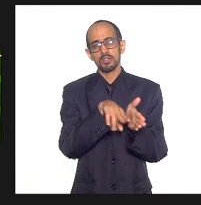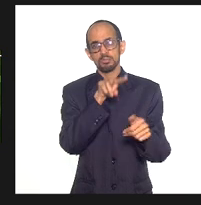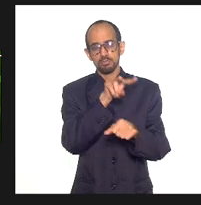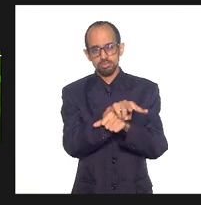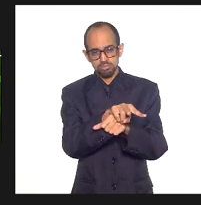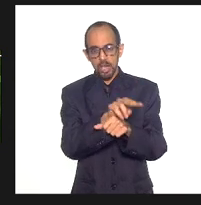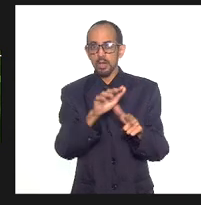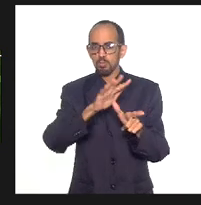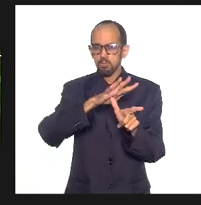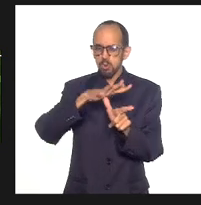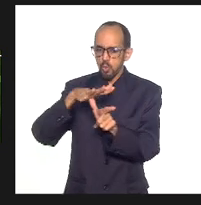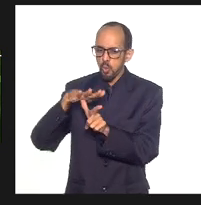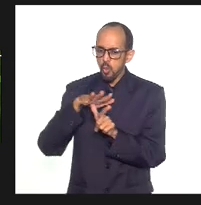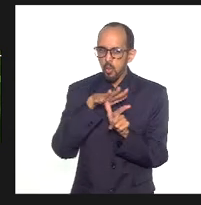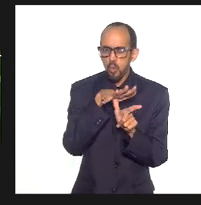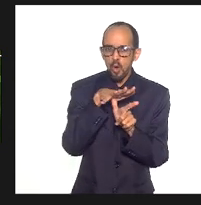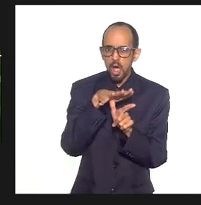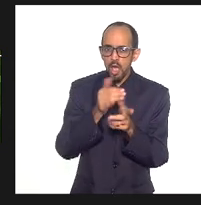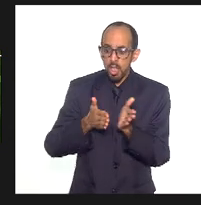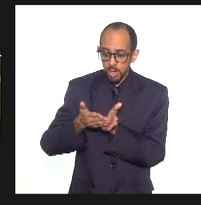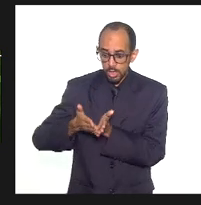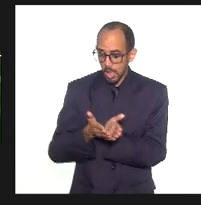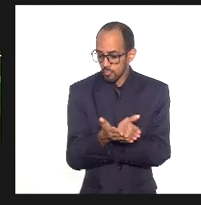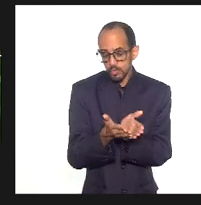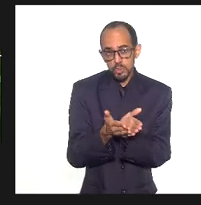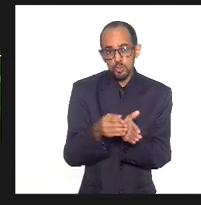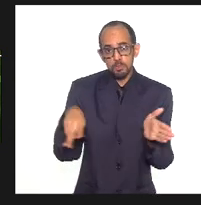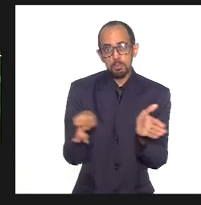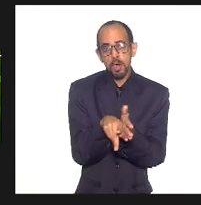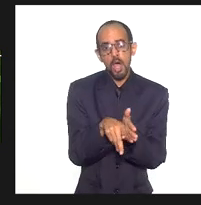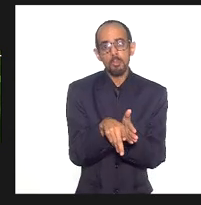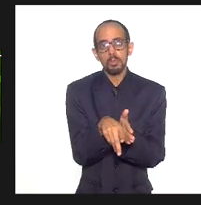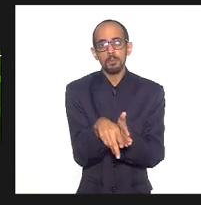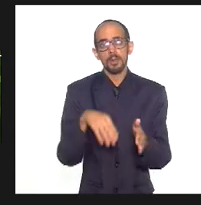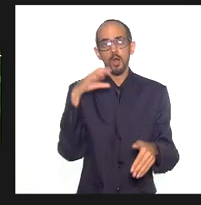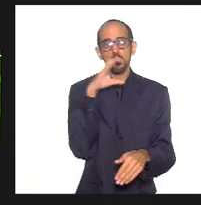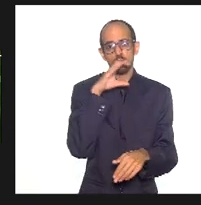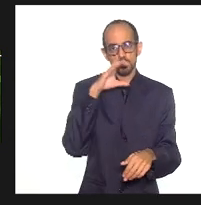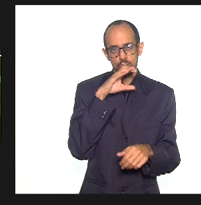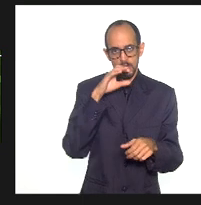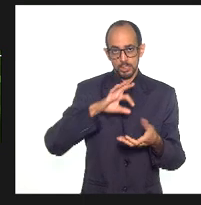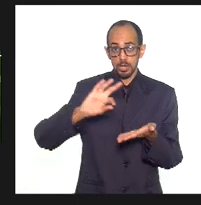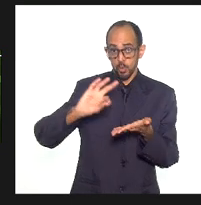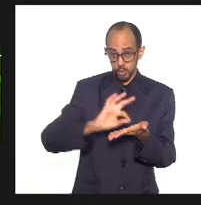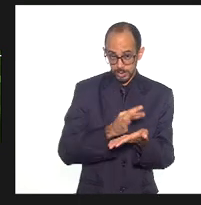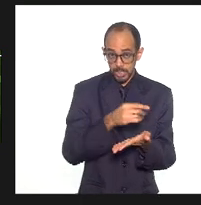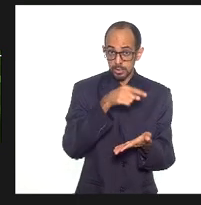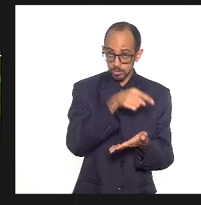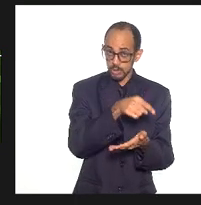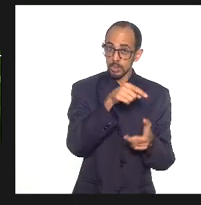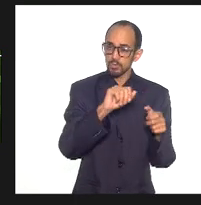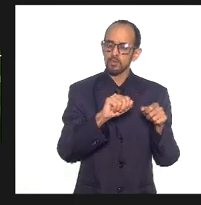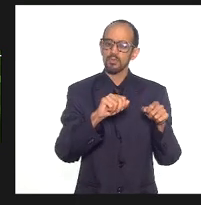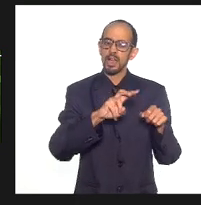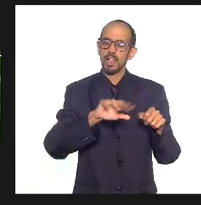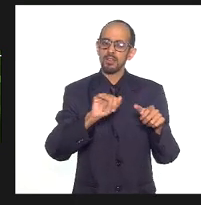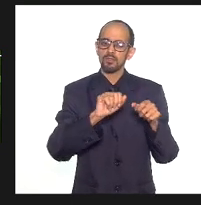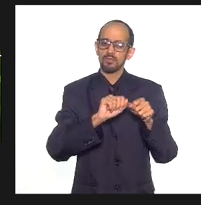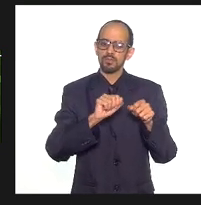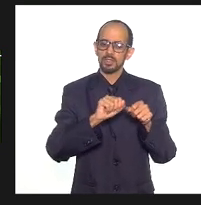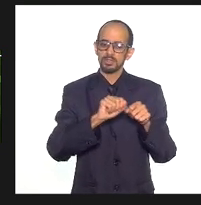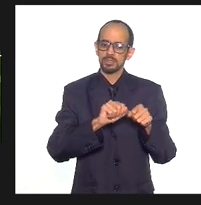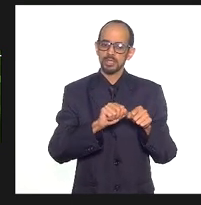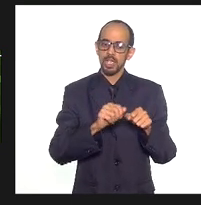operação marítima, enfim, é uma teia complexa de atividades internas contratadas que desembocam e que são objeto, então,